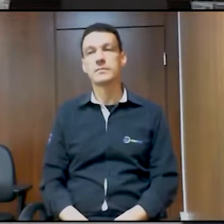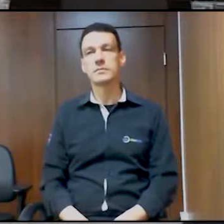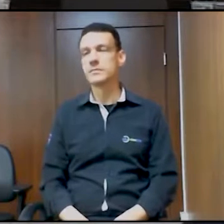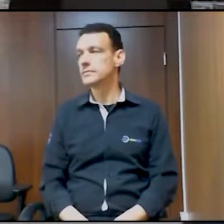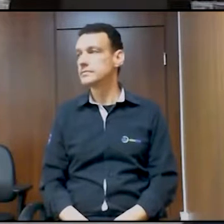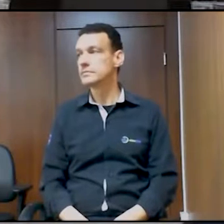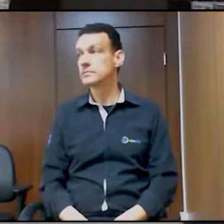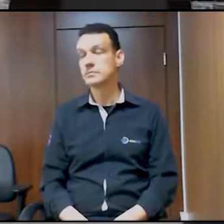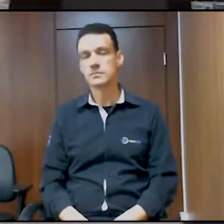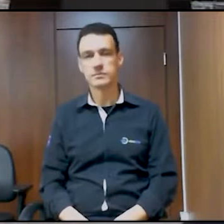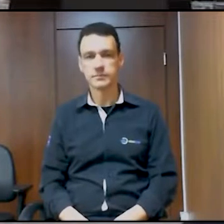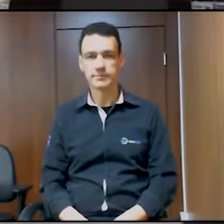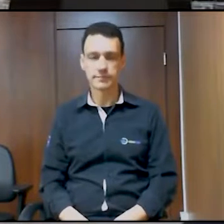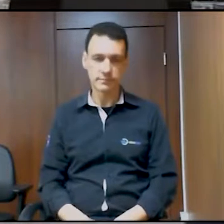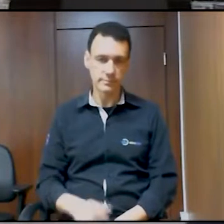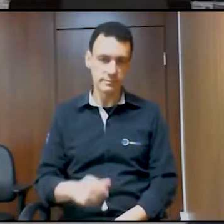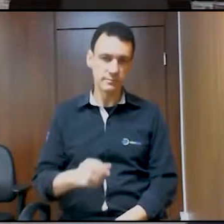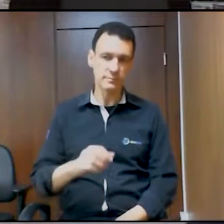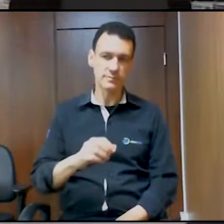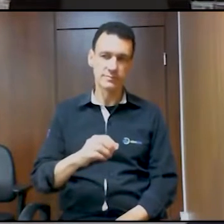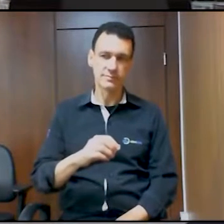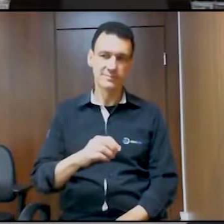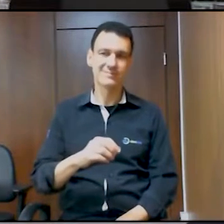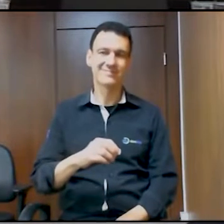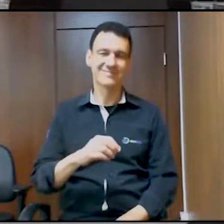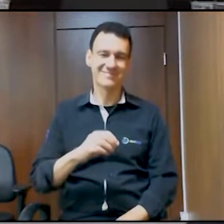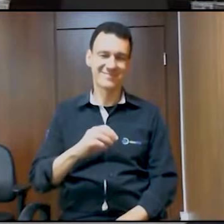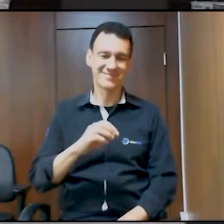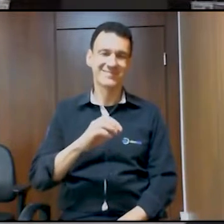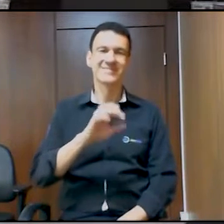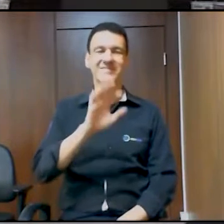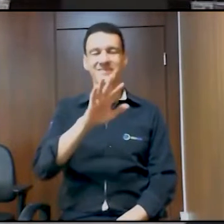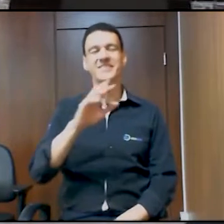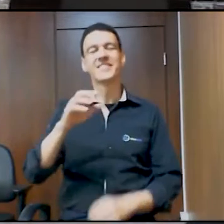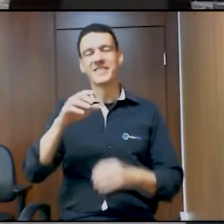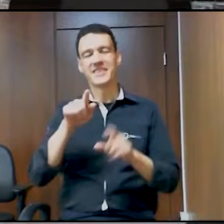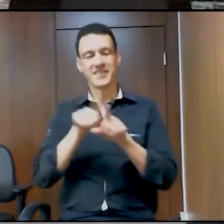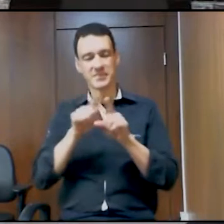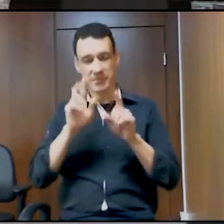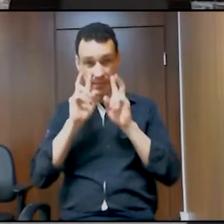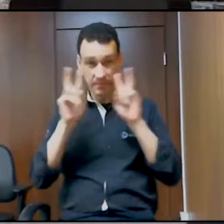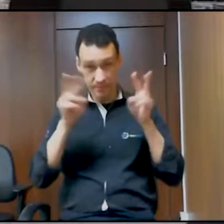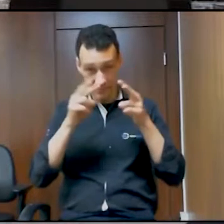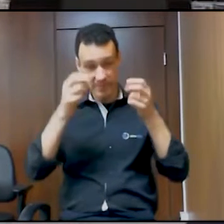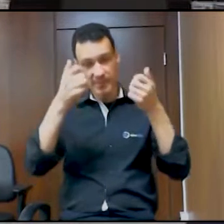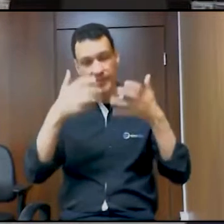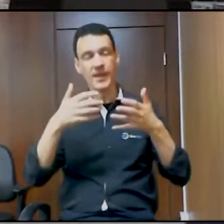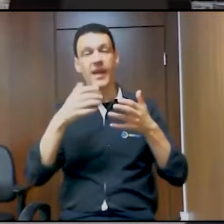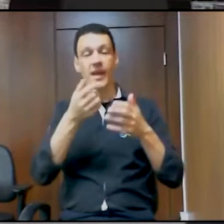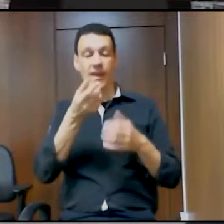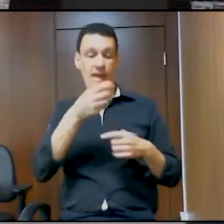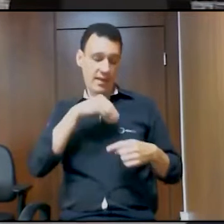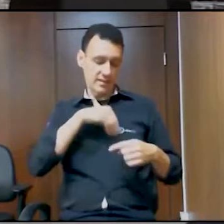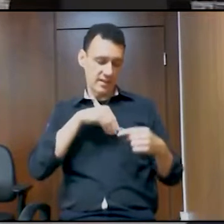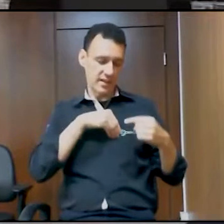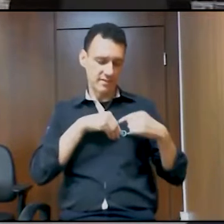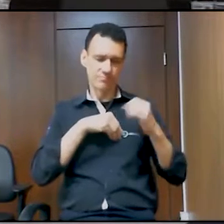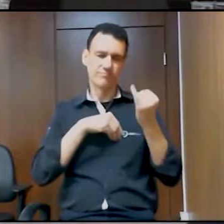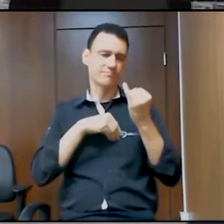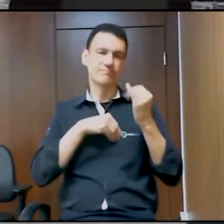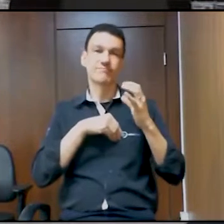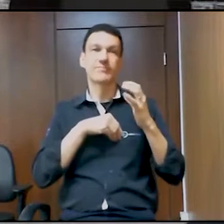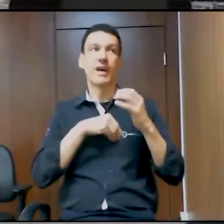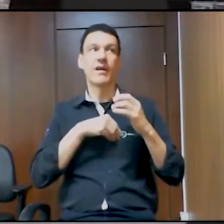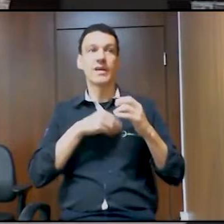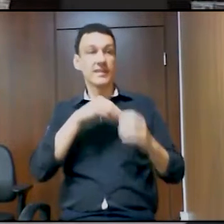Olhando para essa demanda, a gente viu também que renda não é tudo. Porque o BPC acho que é o exemplo